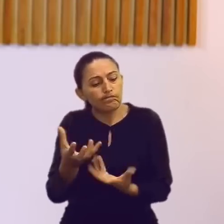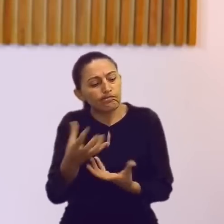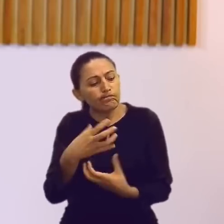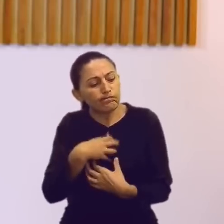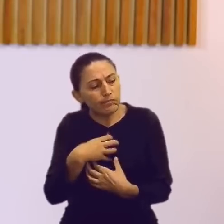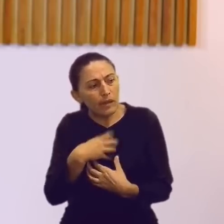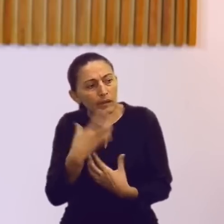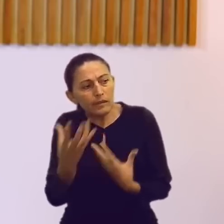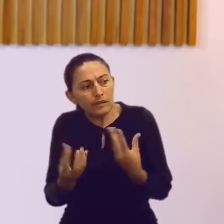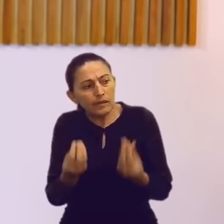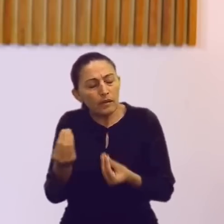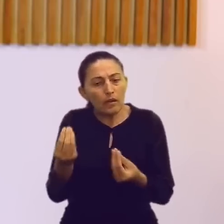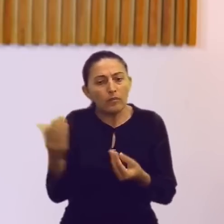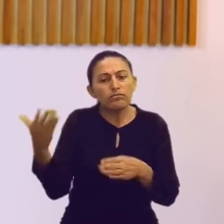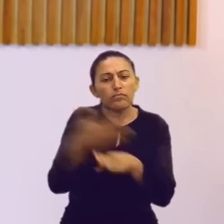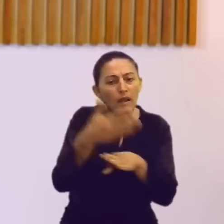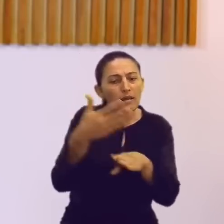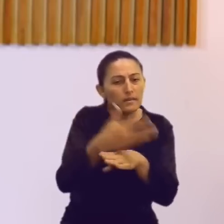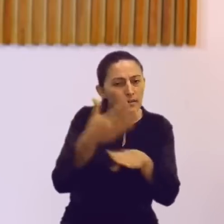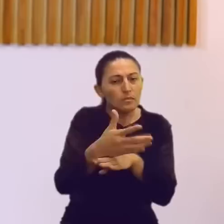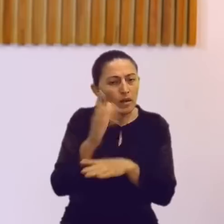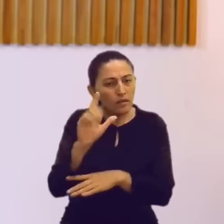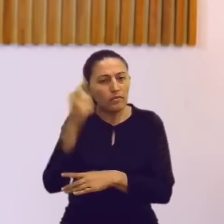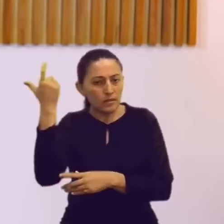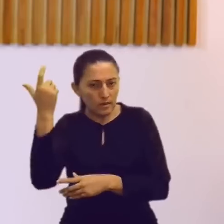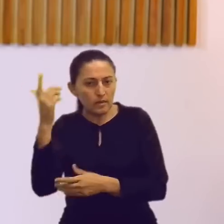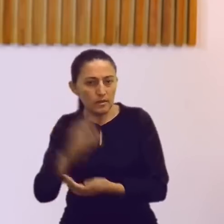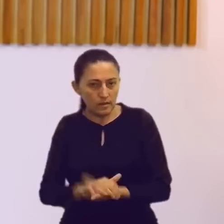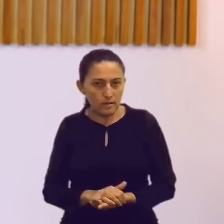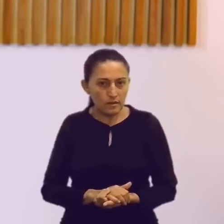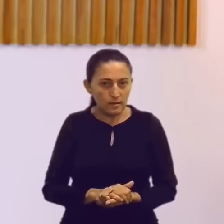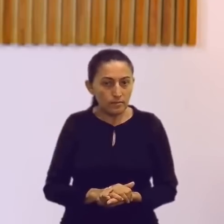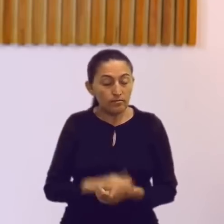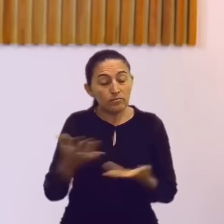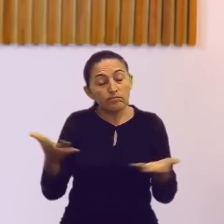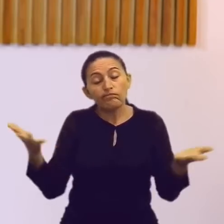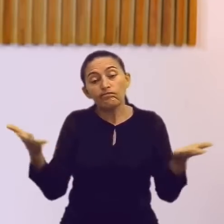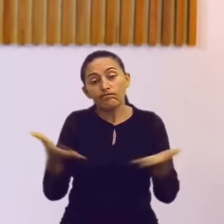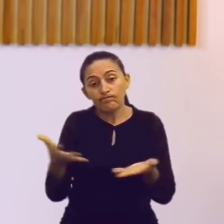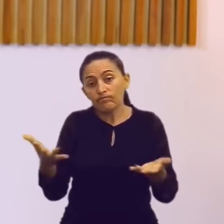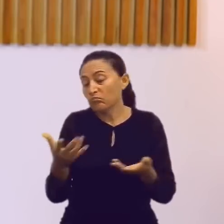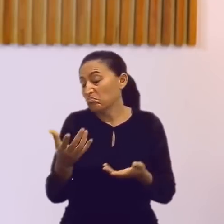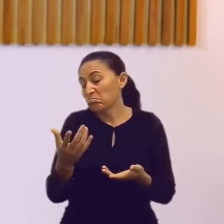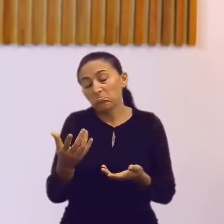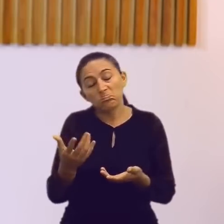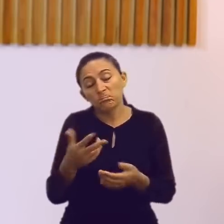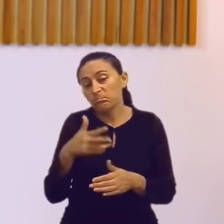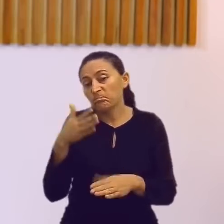que congregavam com você na igreja e hoje elas não estão mais.